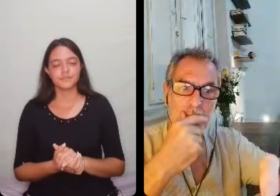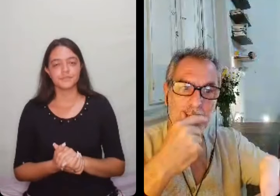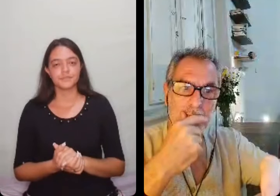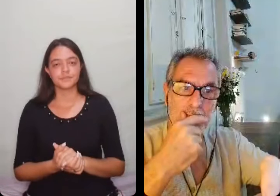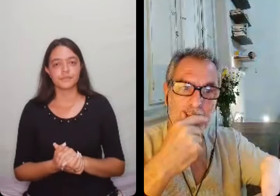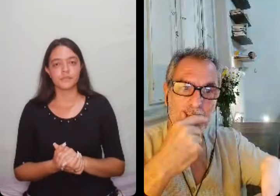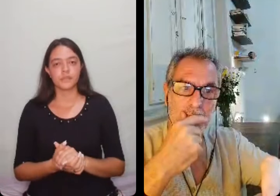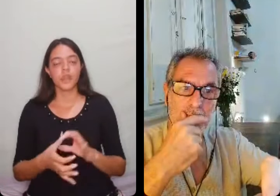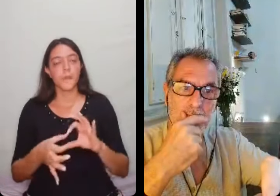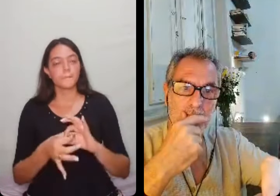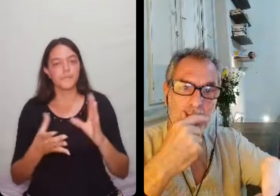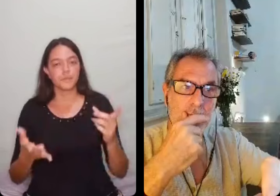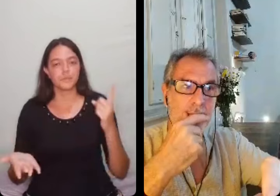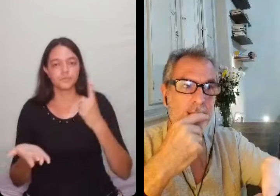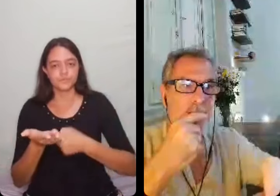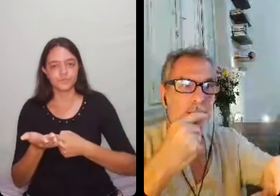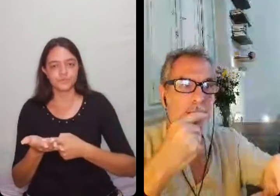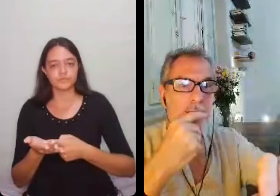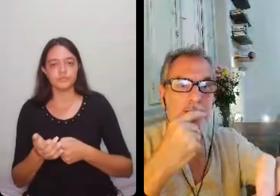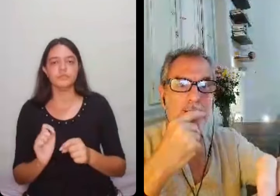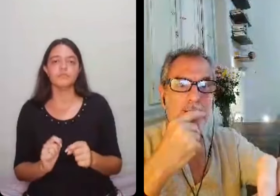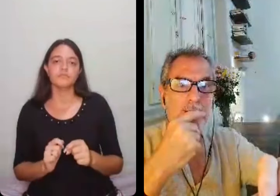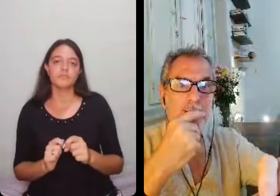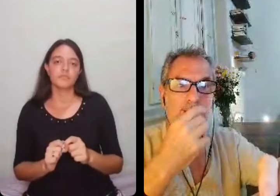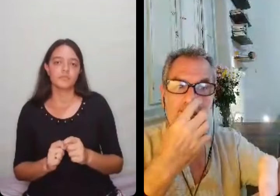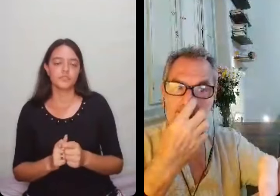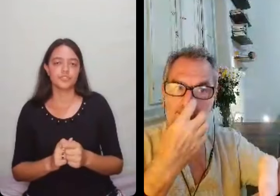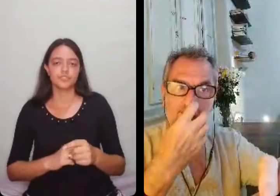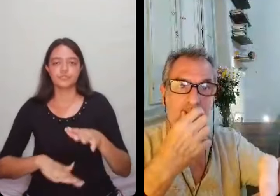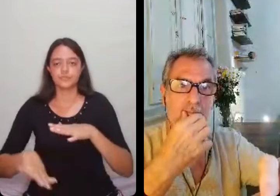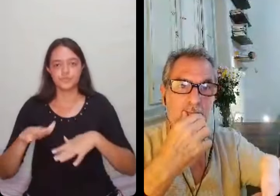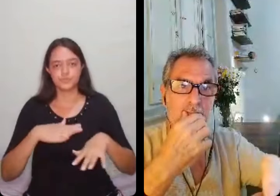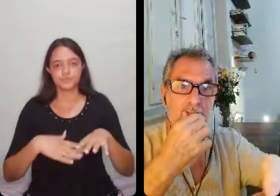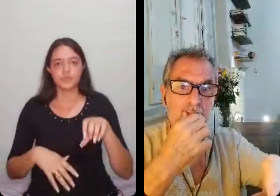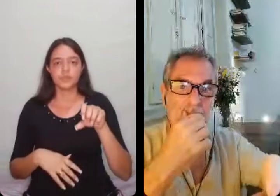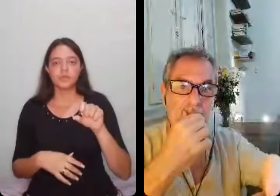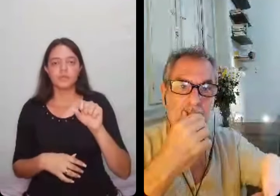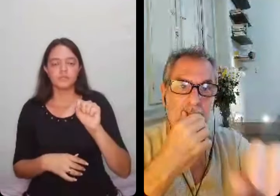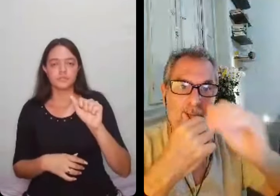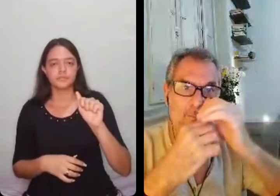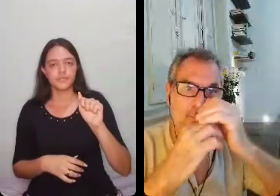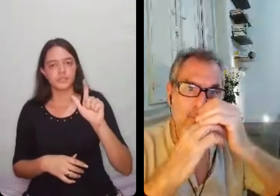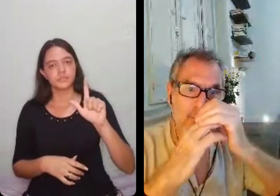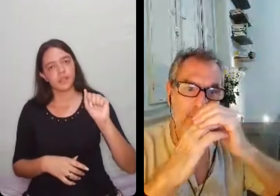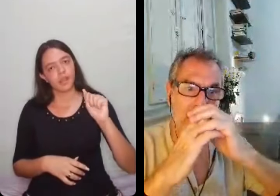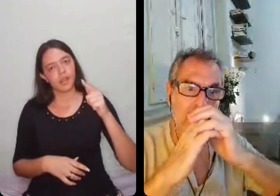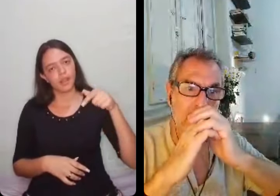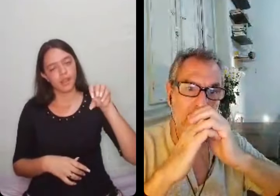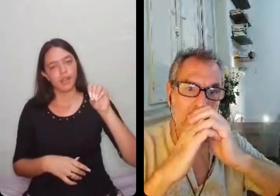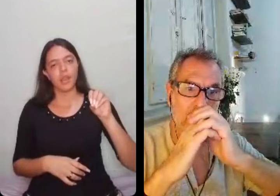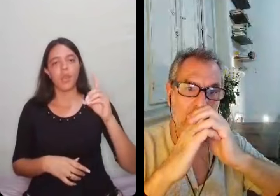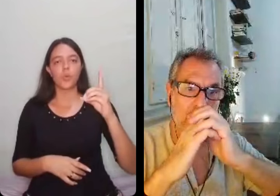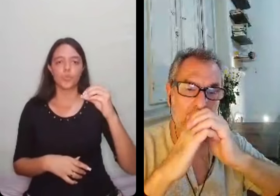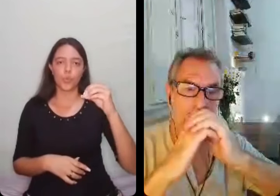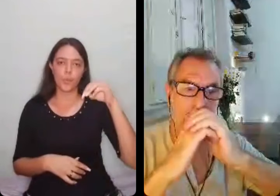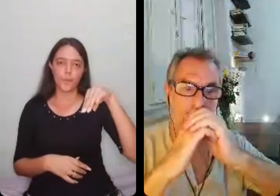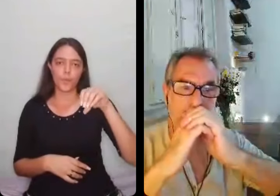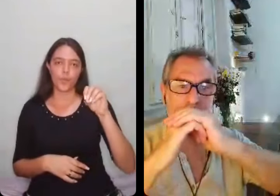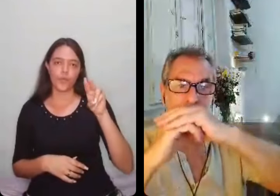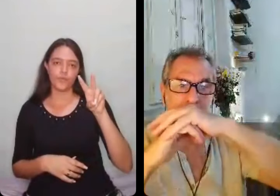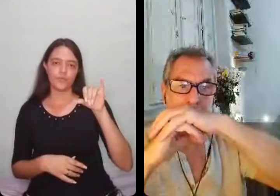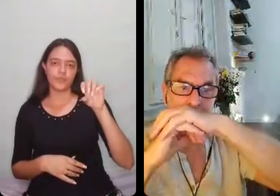site salão do movimento ponto art ponto br, que tem os formulários de inscrição, e na quarta-feira vai ter uma palestra